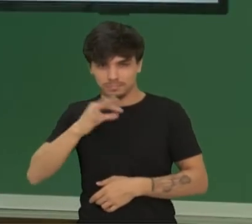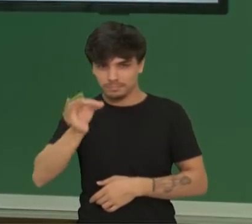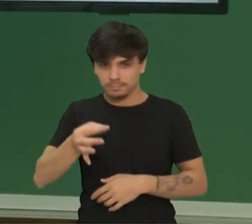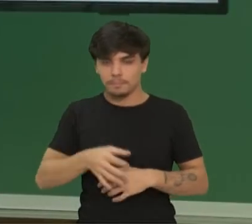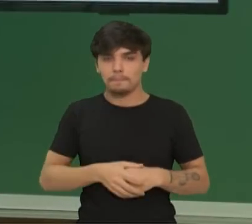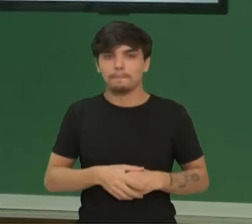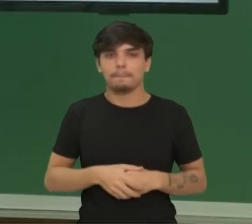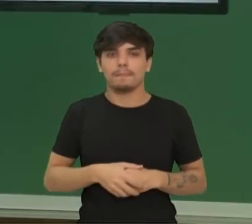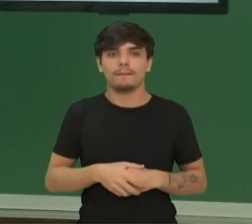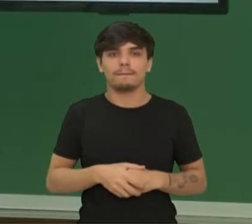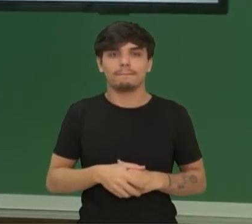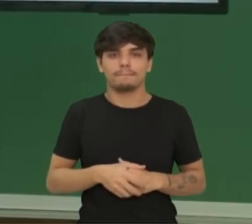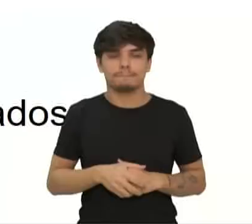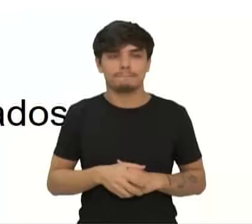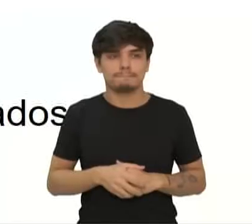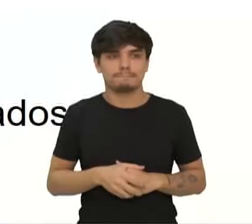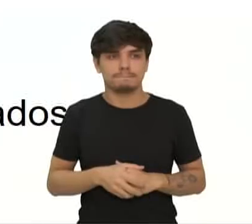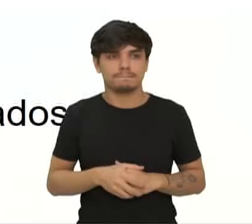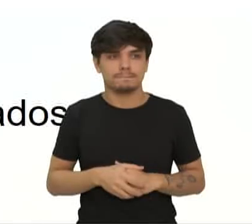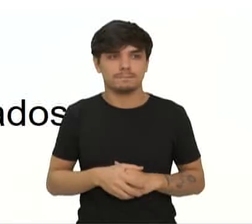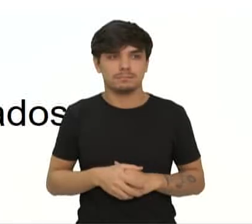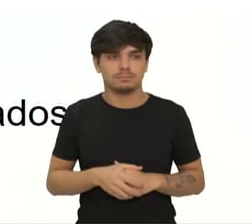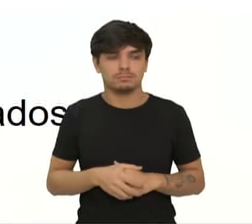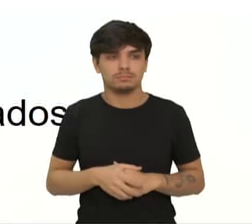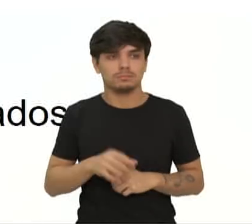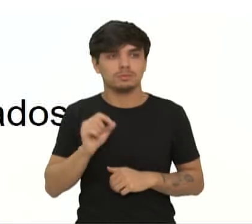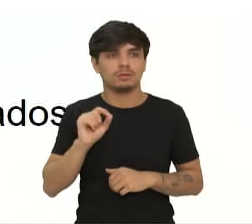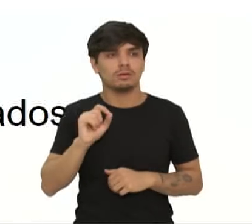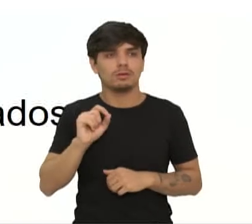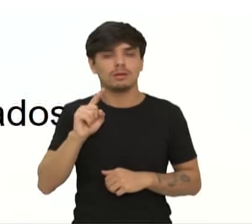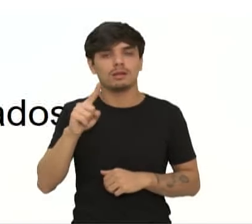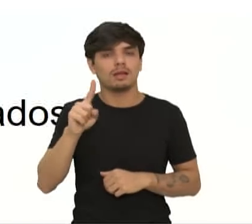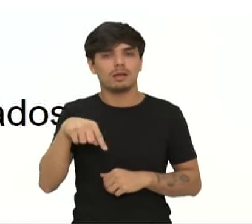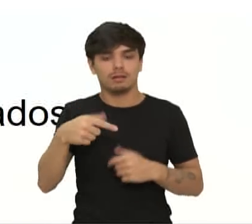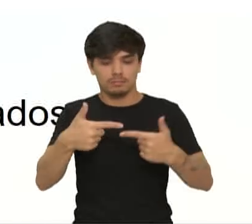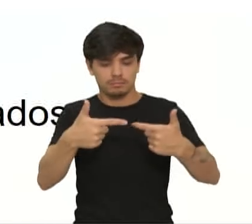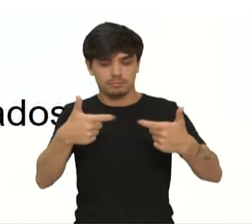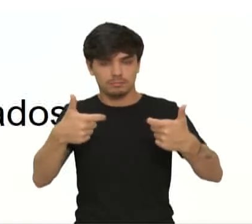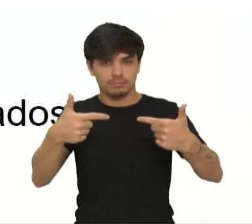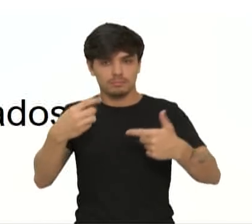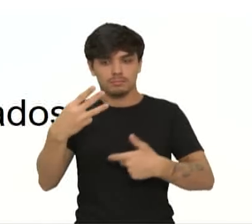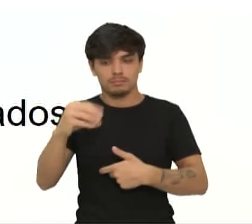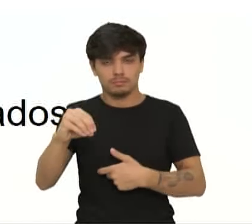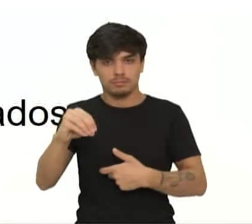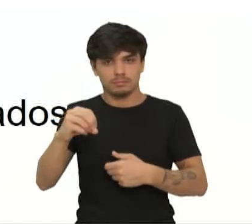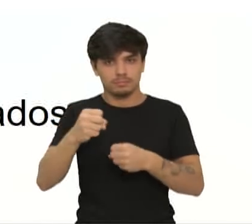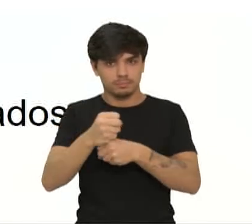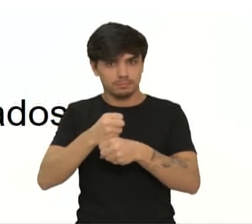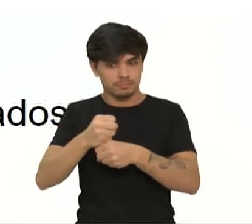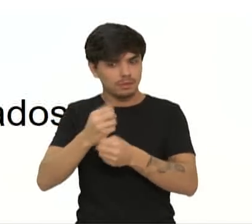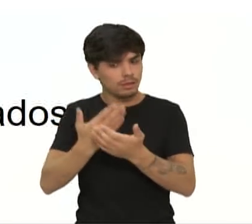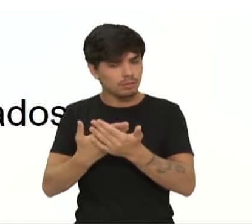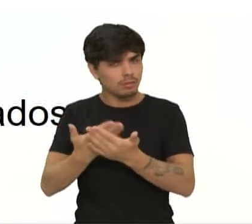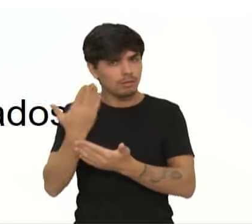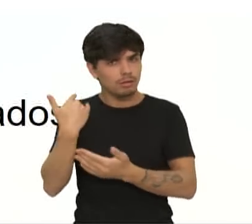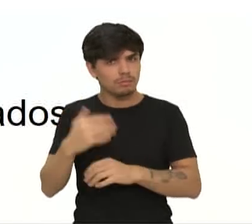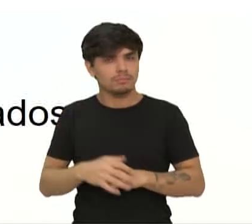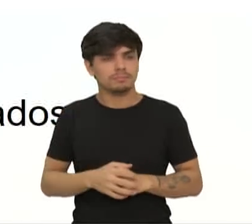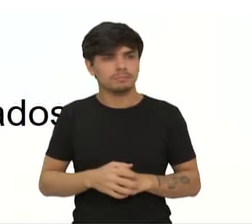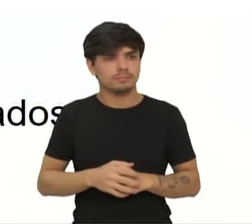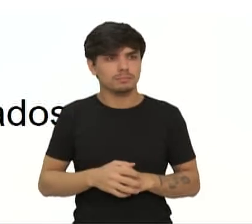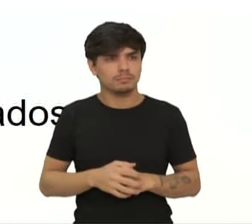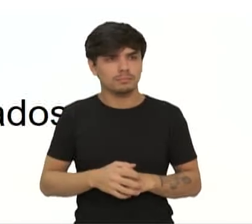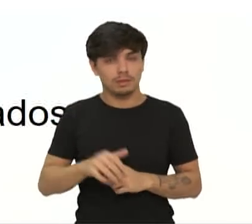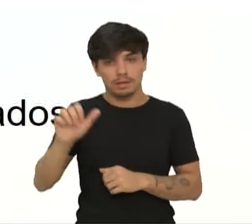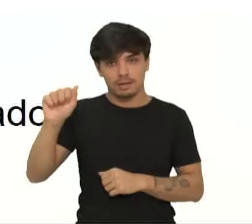lá, rapidinho, rapidinho. O que foi a Guerra dos 30 Anos? Acabamos de estudar. O que foi? Uma série